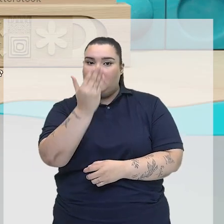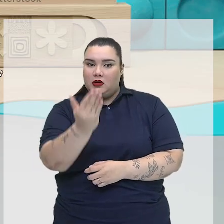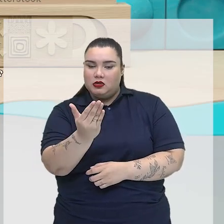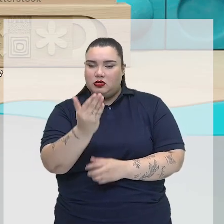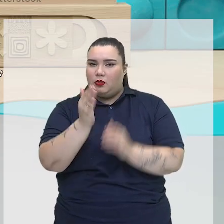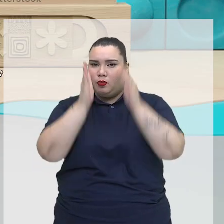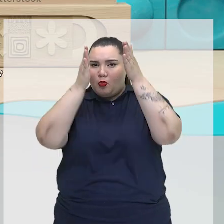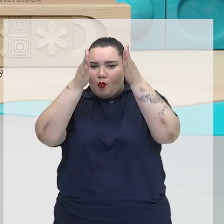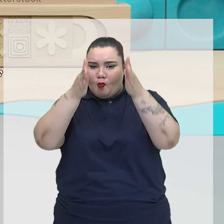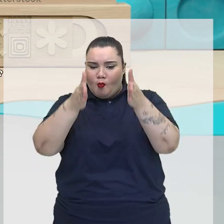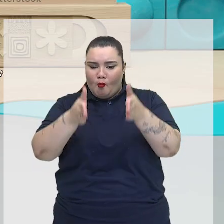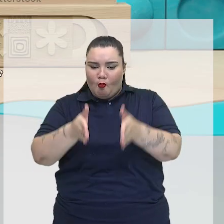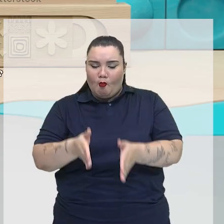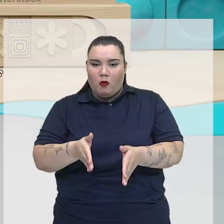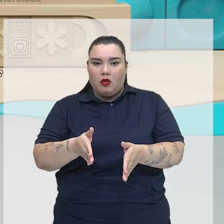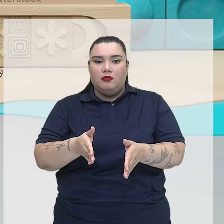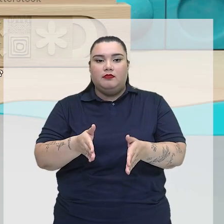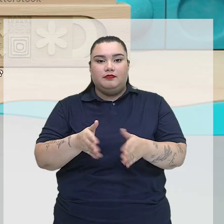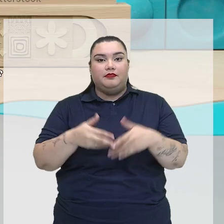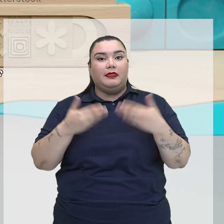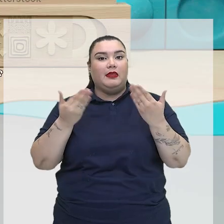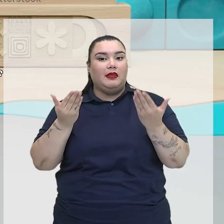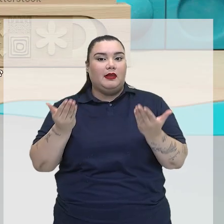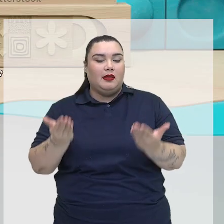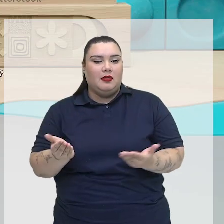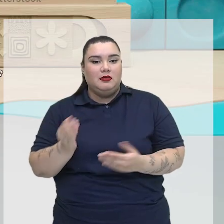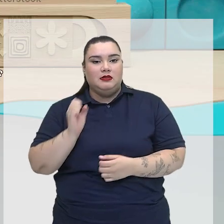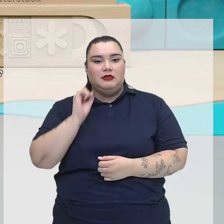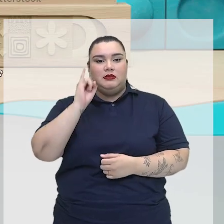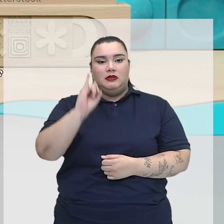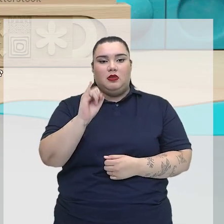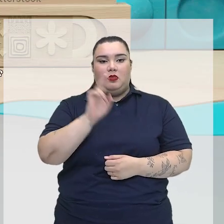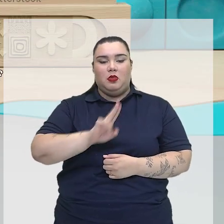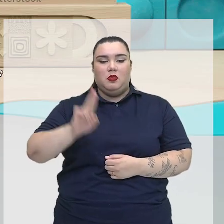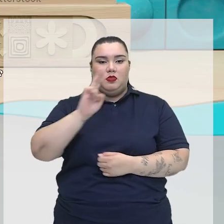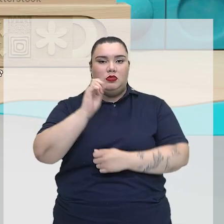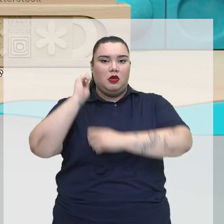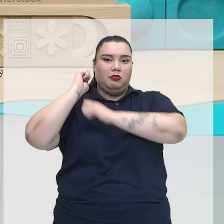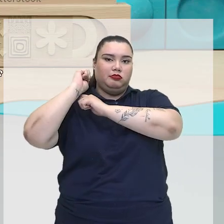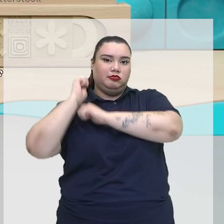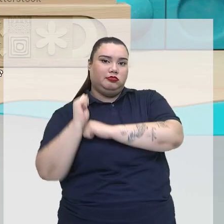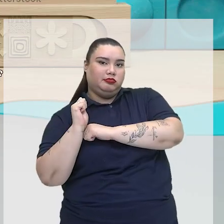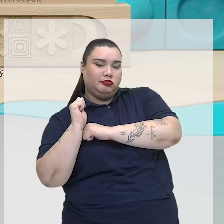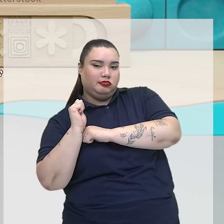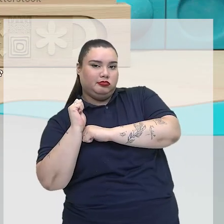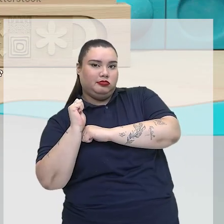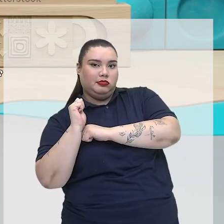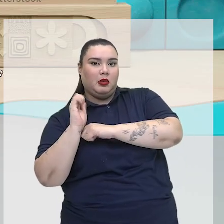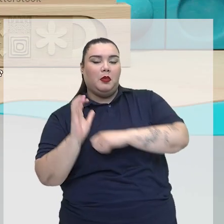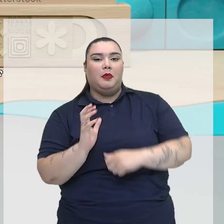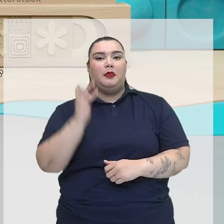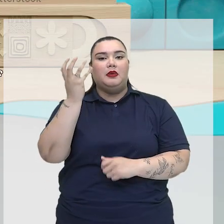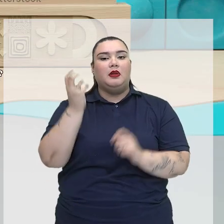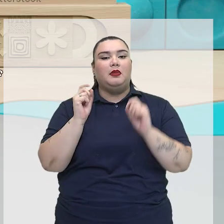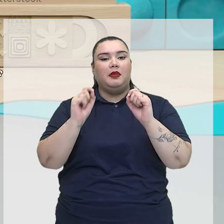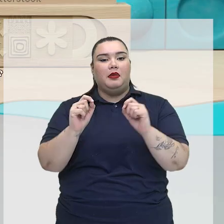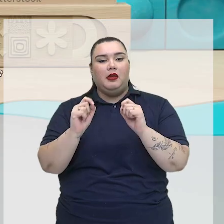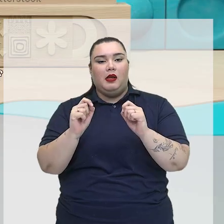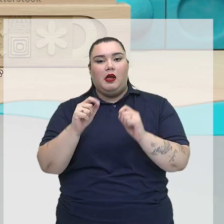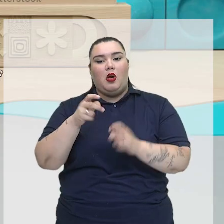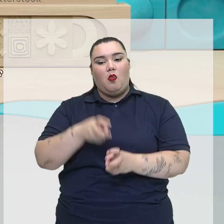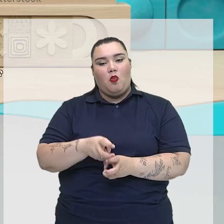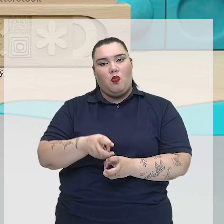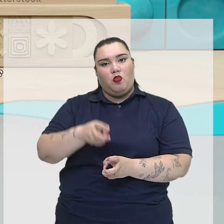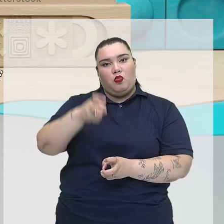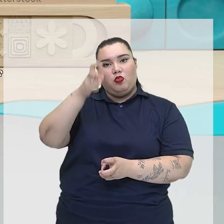frente, ela é uma estrutura reta? Então, se eu jogo a minha mochila só para um lado, o que, que eu faço? Eu acabo